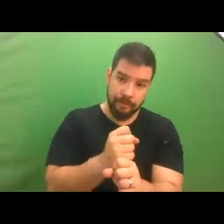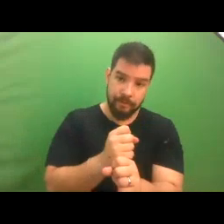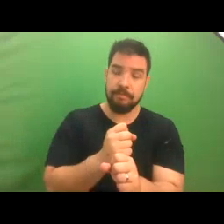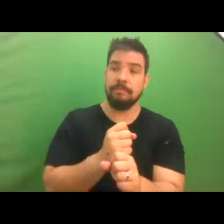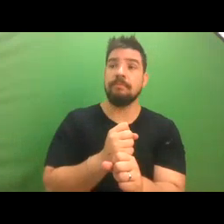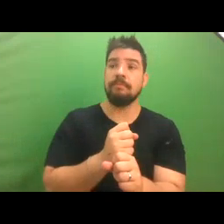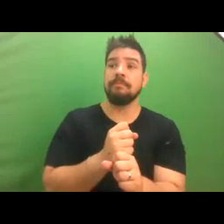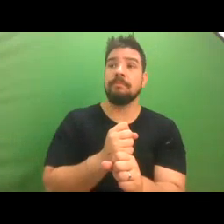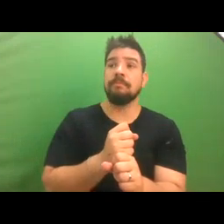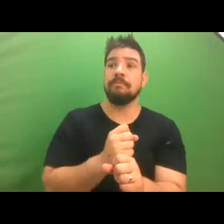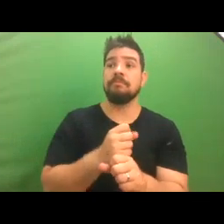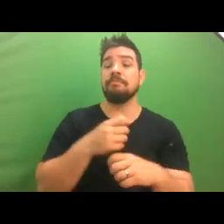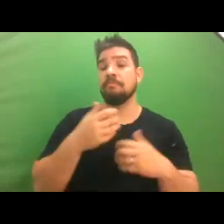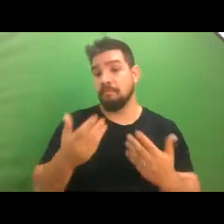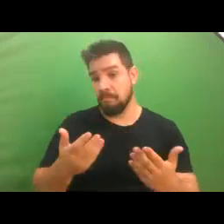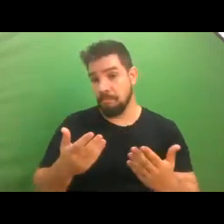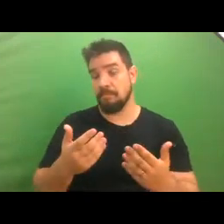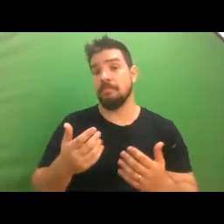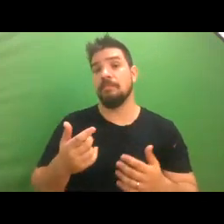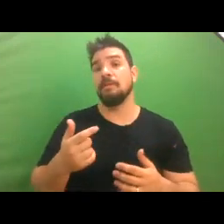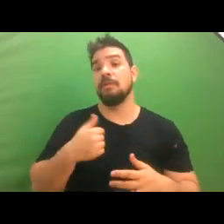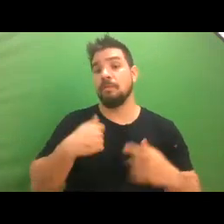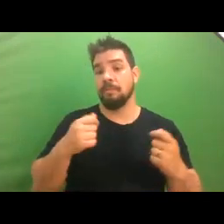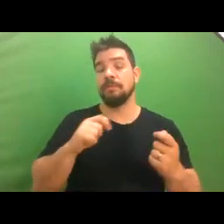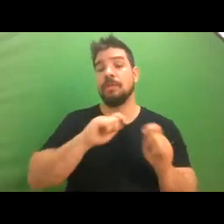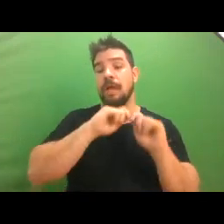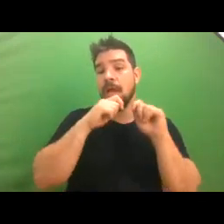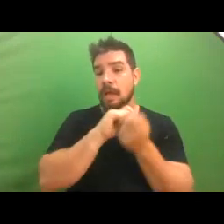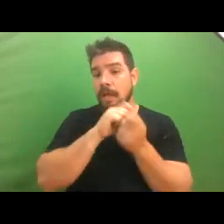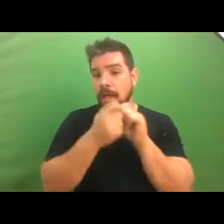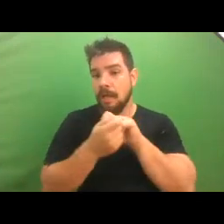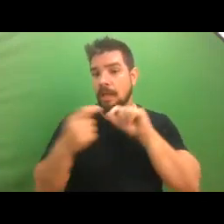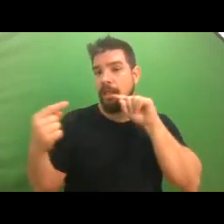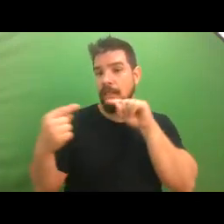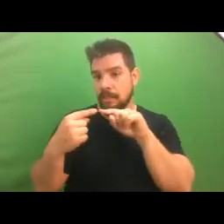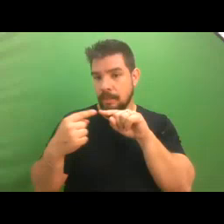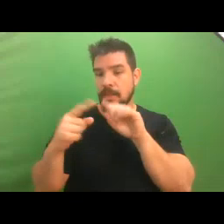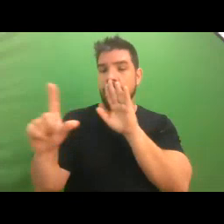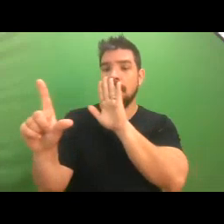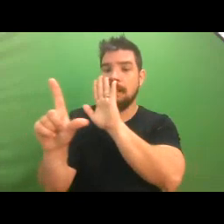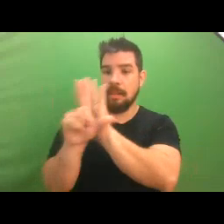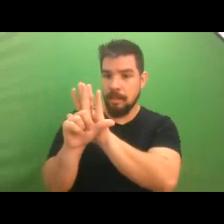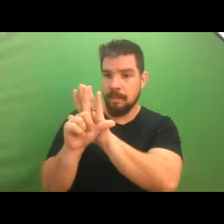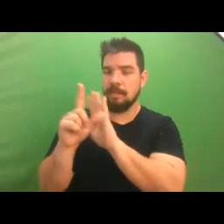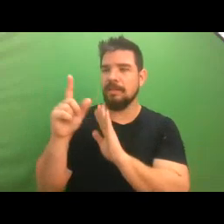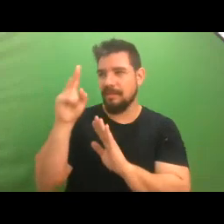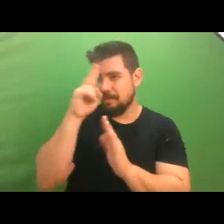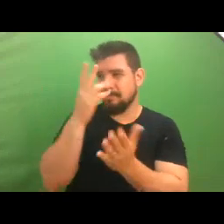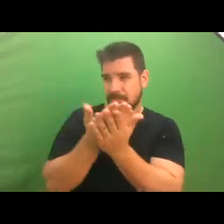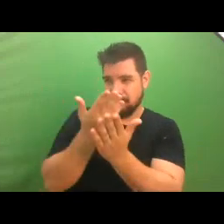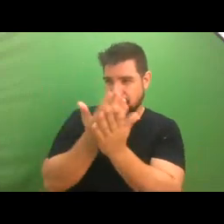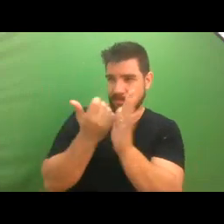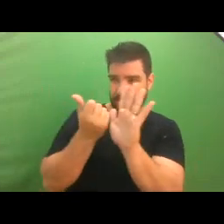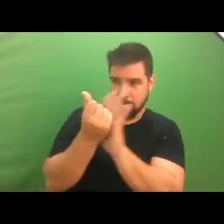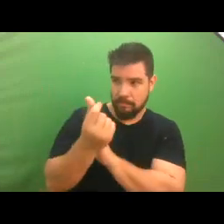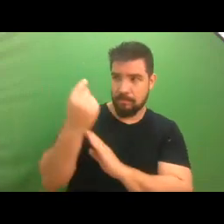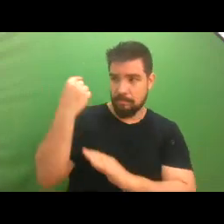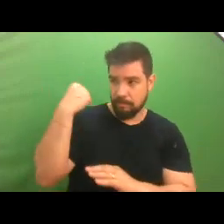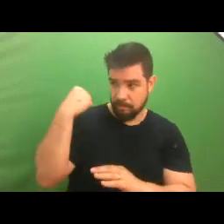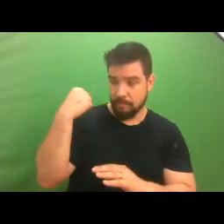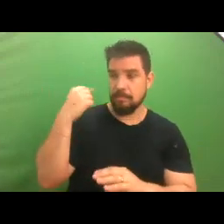Então, eu tenho que adequar aquela legislação que nós estudamos no semestre passado,